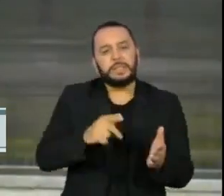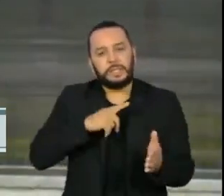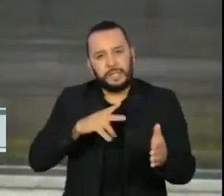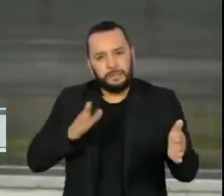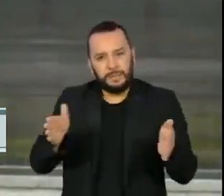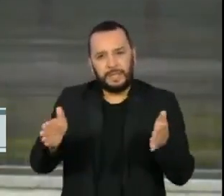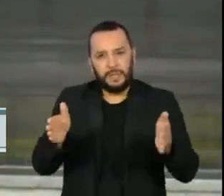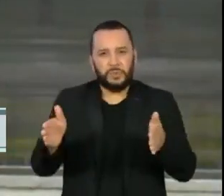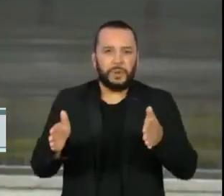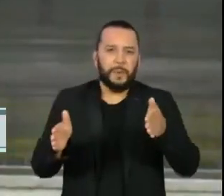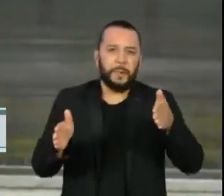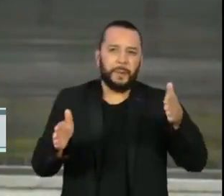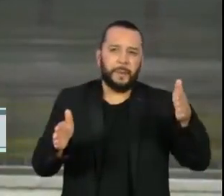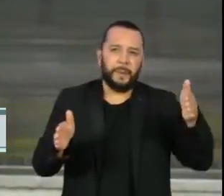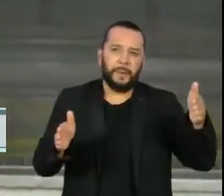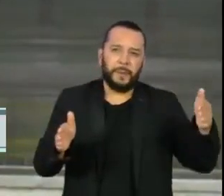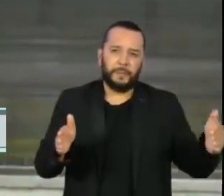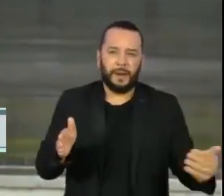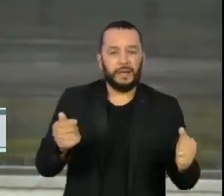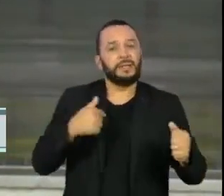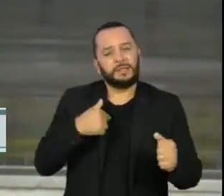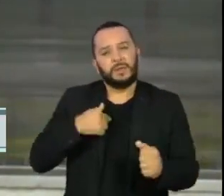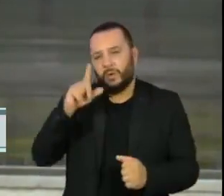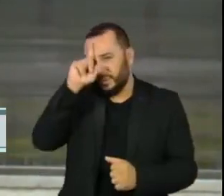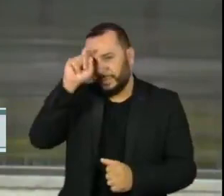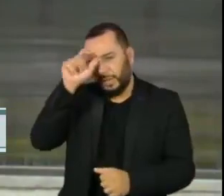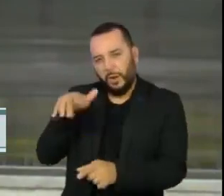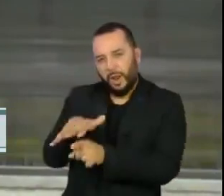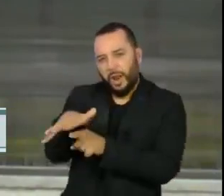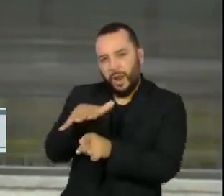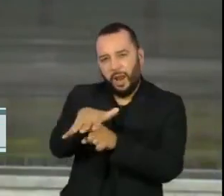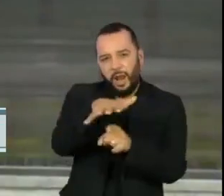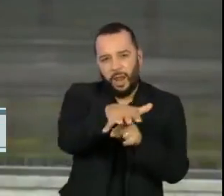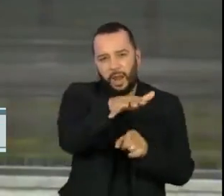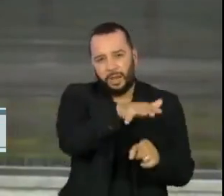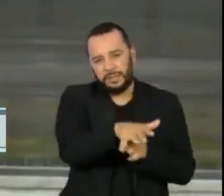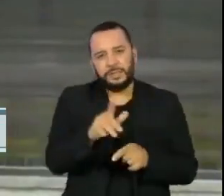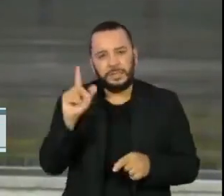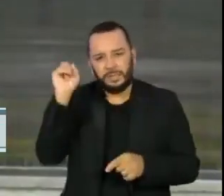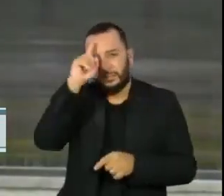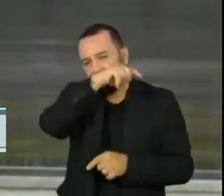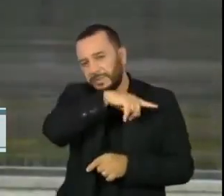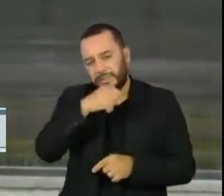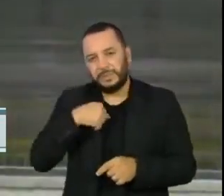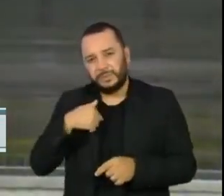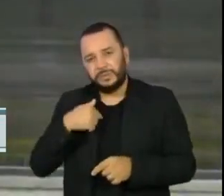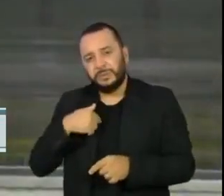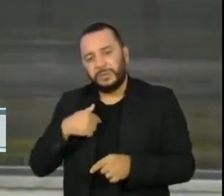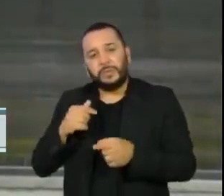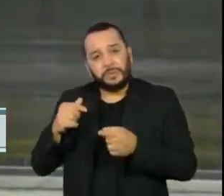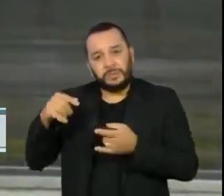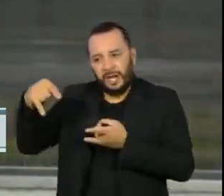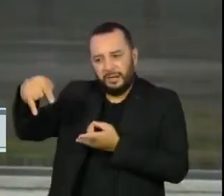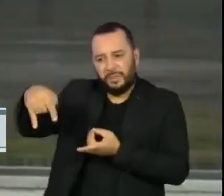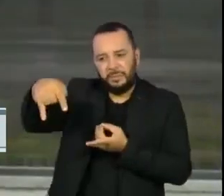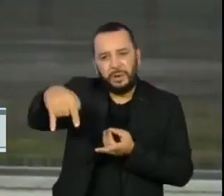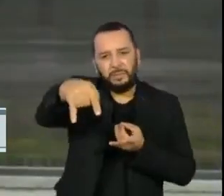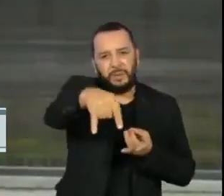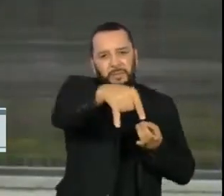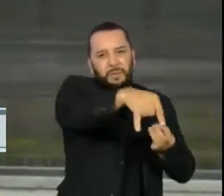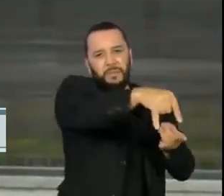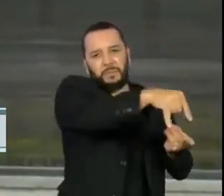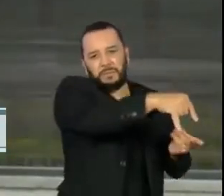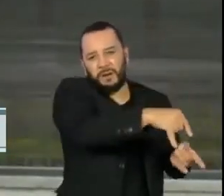Isso sobrecarrega hospitais e limita a rotatividade de leitos hospitalares. Do ponto de vista da